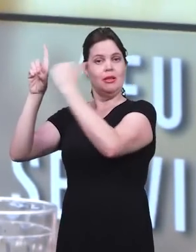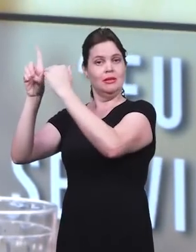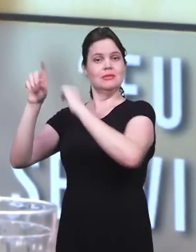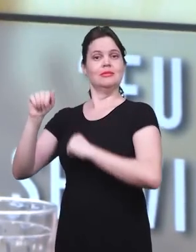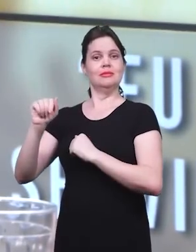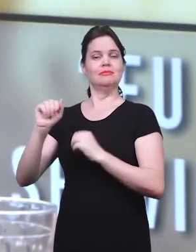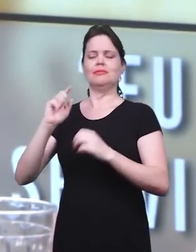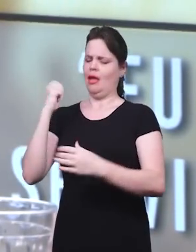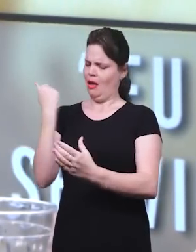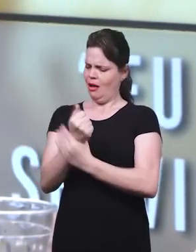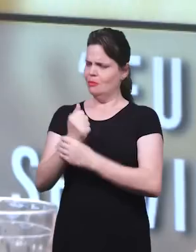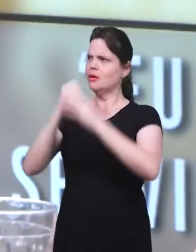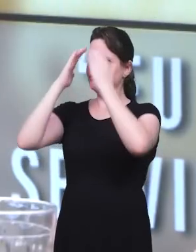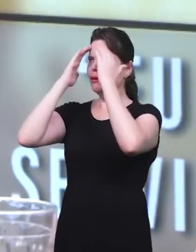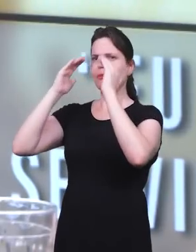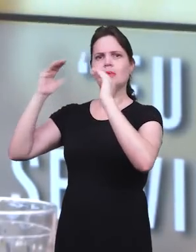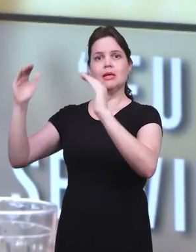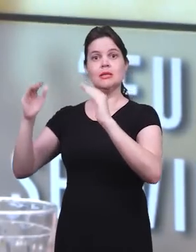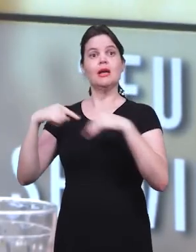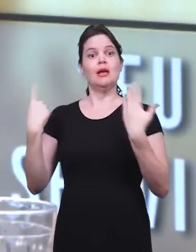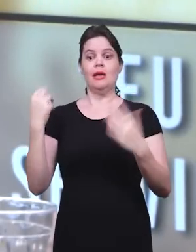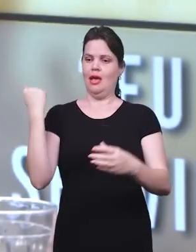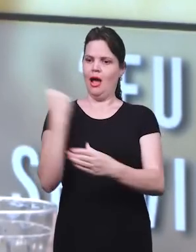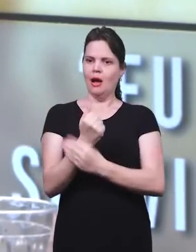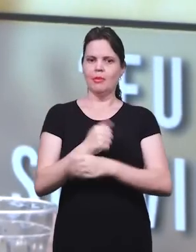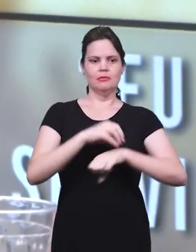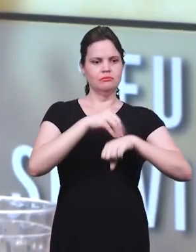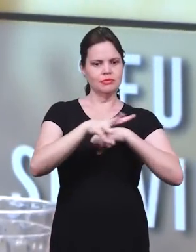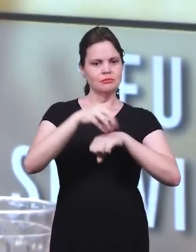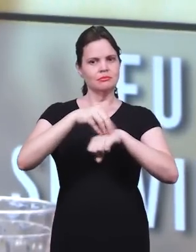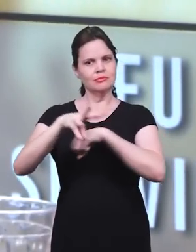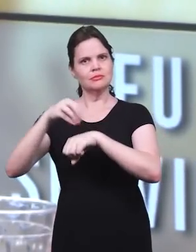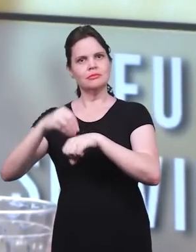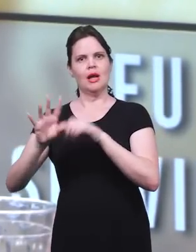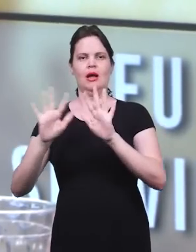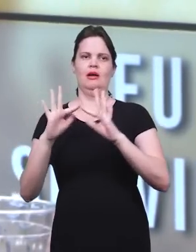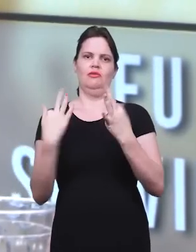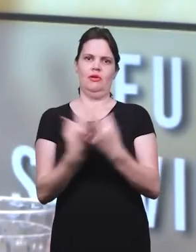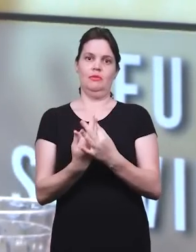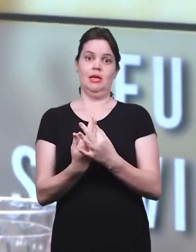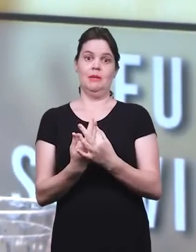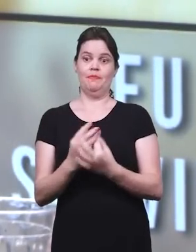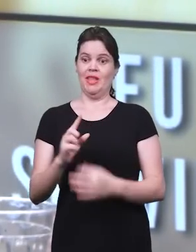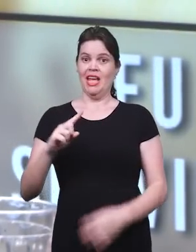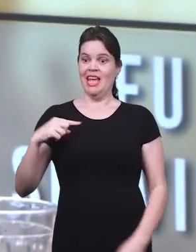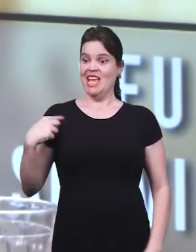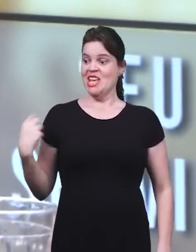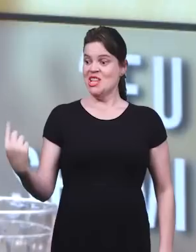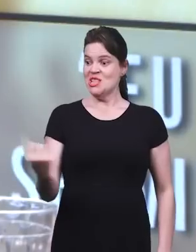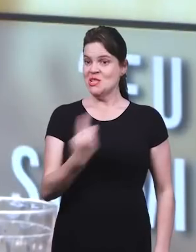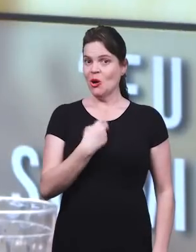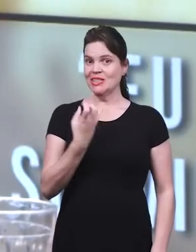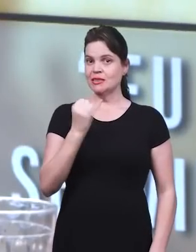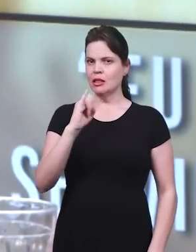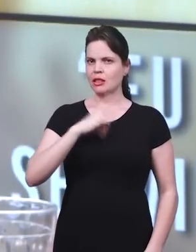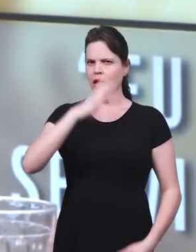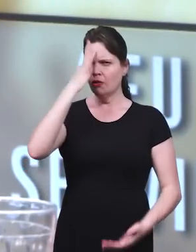foi transmitida, né? E as famílias da terra